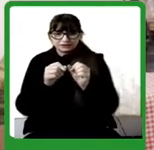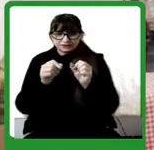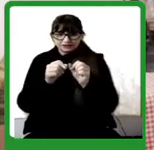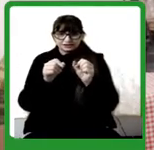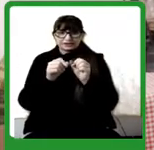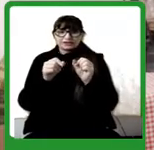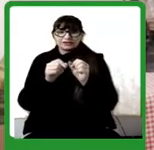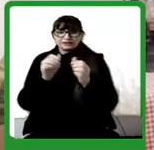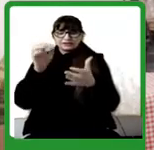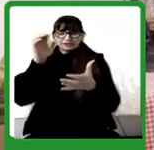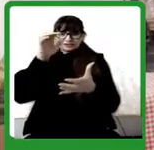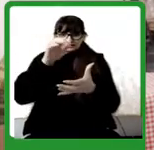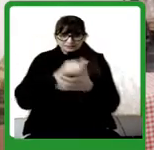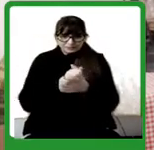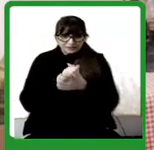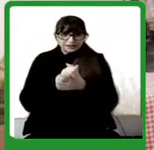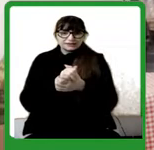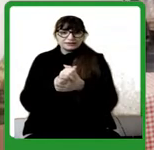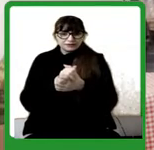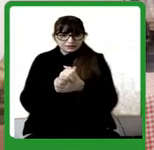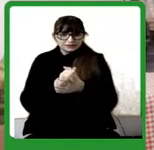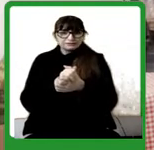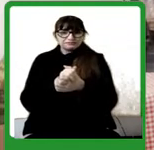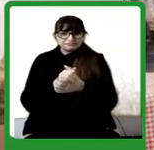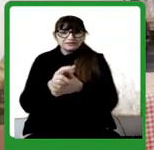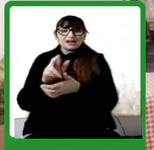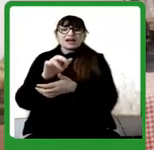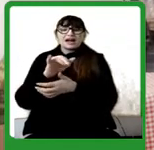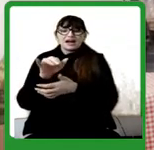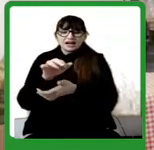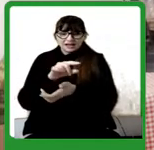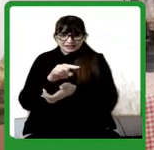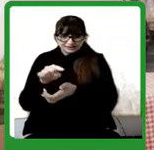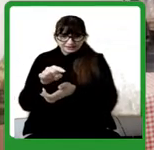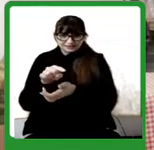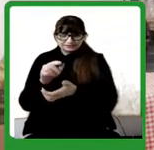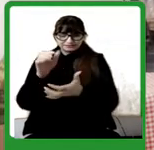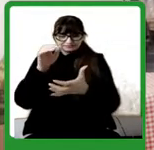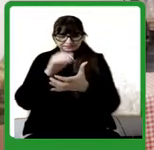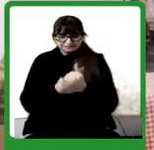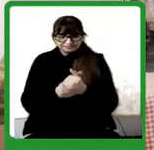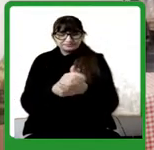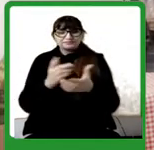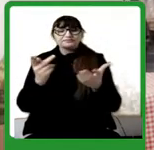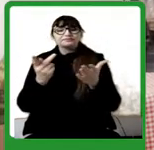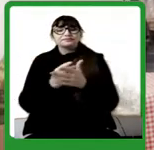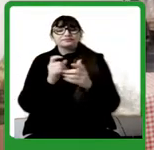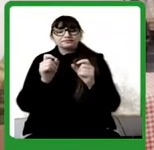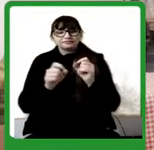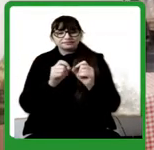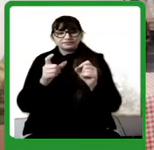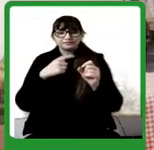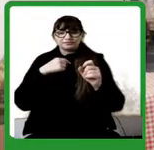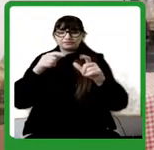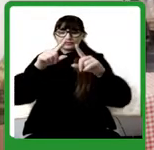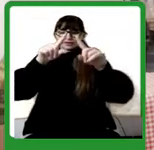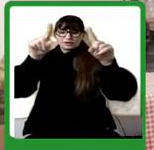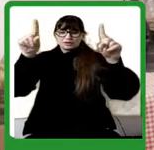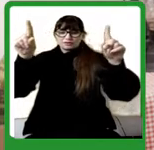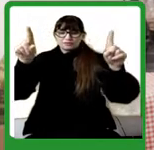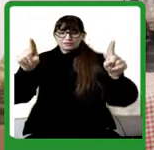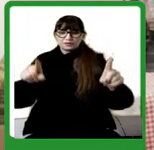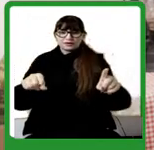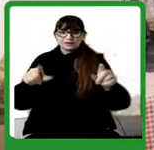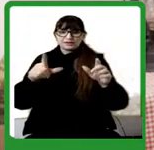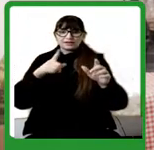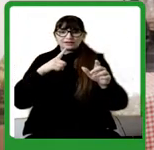ó, raiz nível máximo. O casamento raiz, o que que acontece? Na porta do clube, da comunidade, tem umas folhas